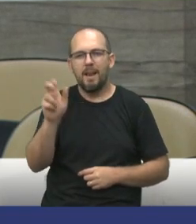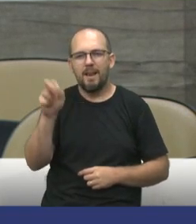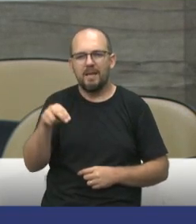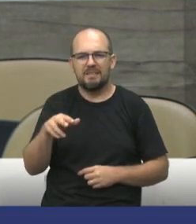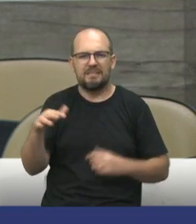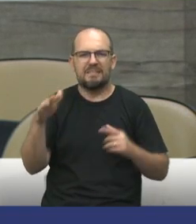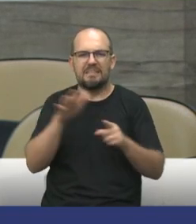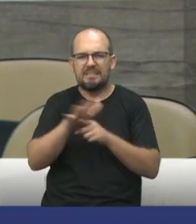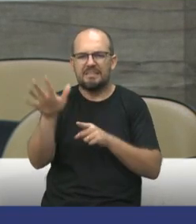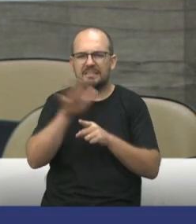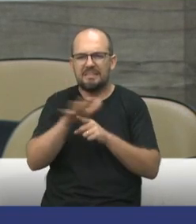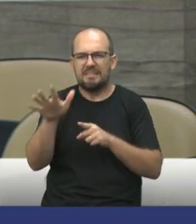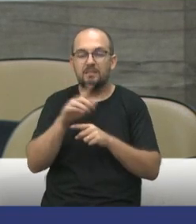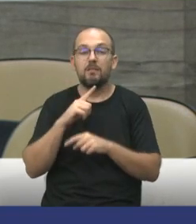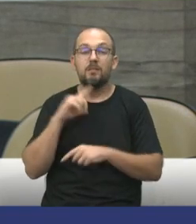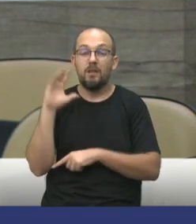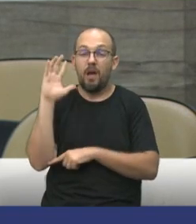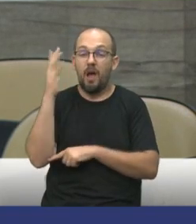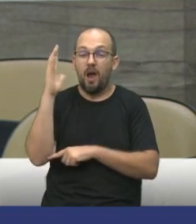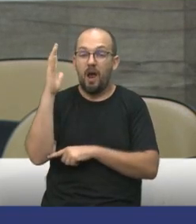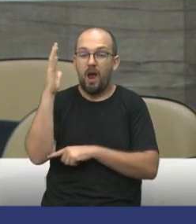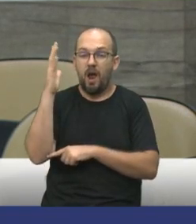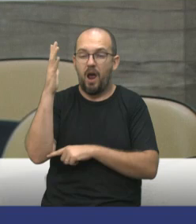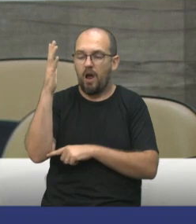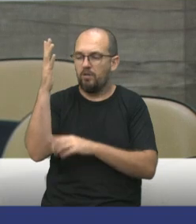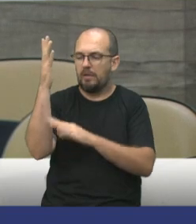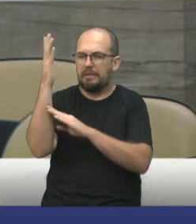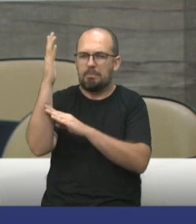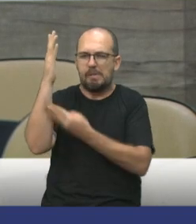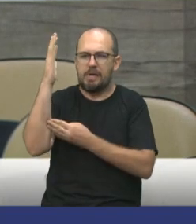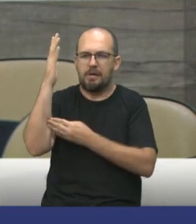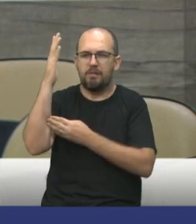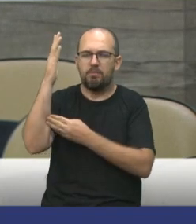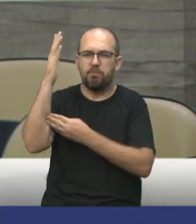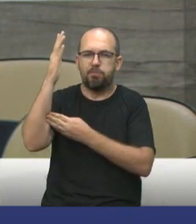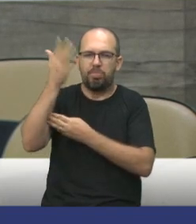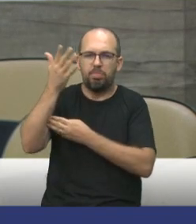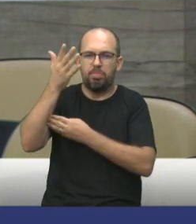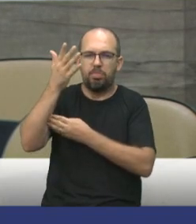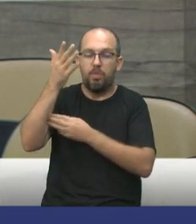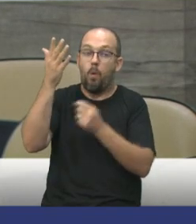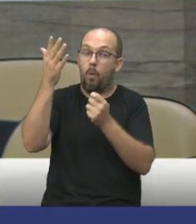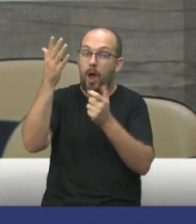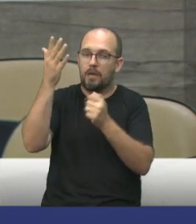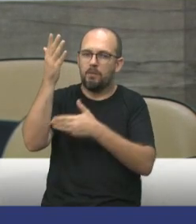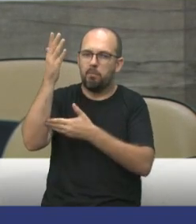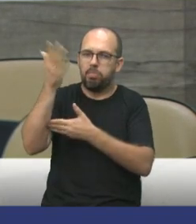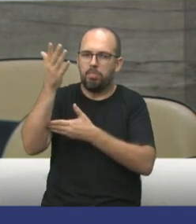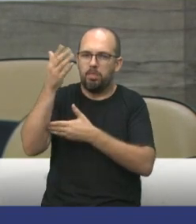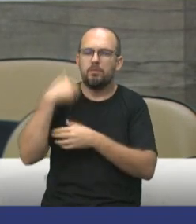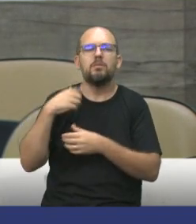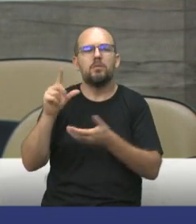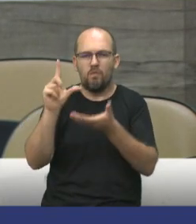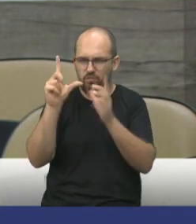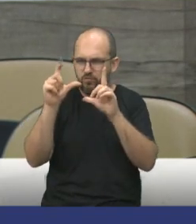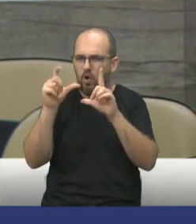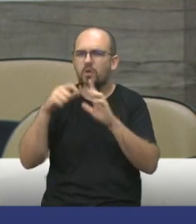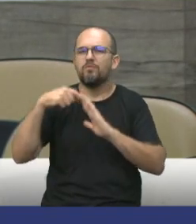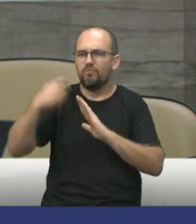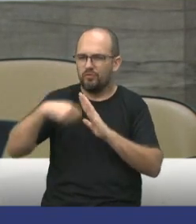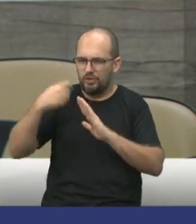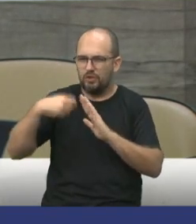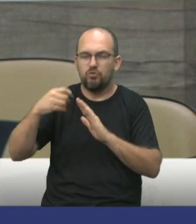frequentada, tem árvores soltas no caminho lá, não tiraram as árvores, elas estão suspensas, eu tenho fotos, eu tenho